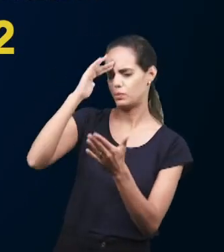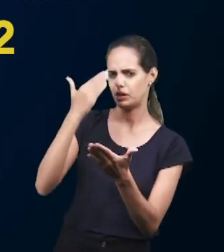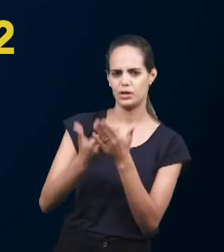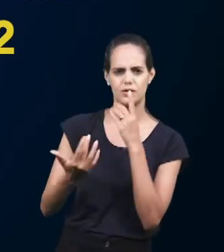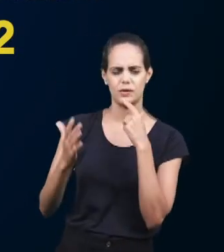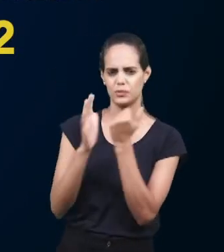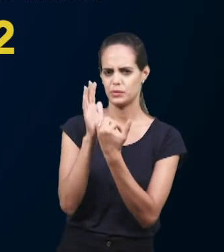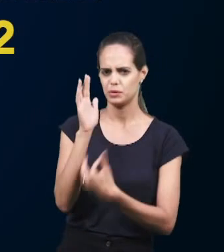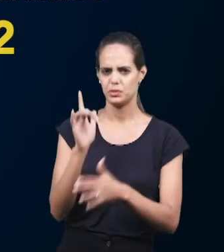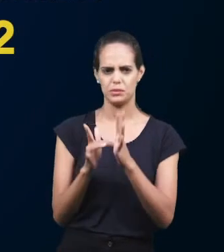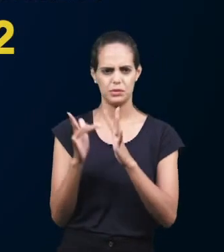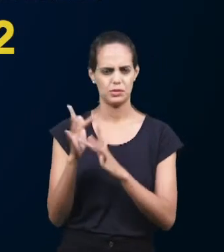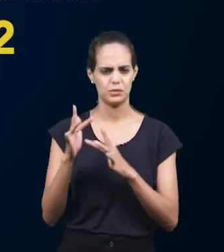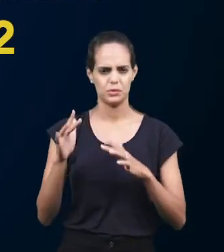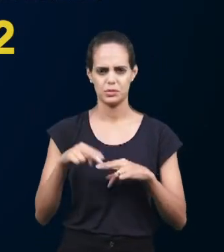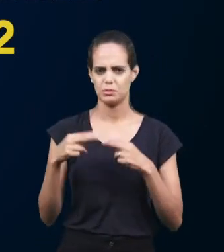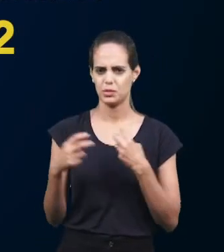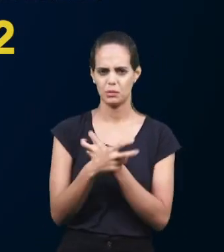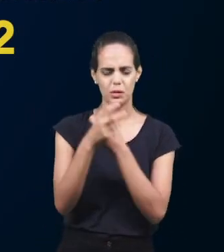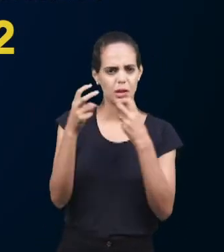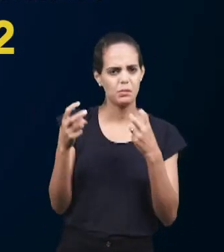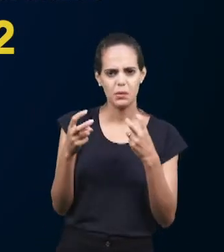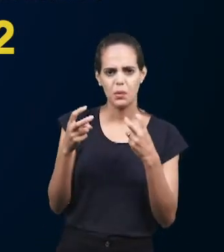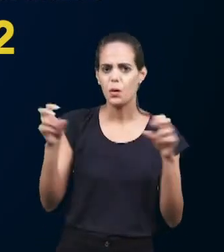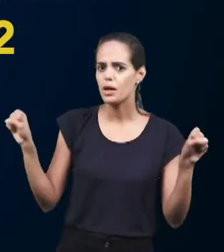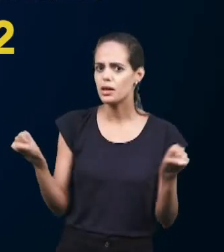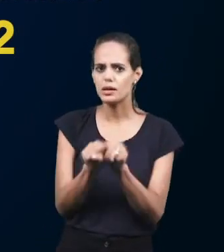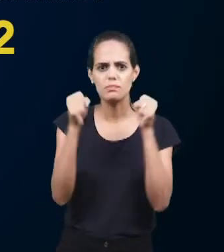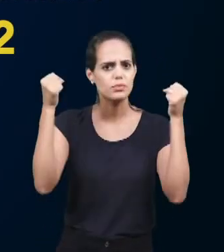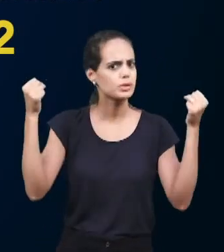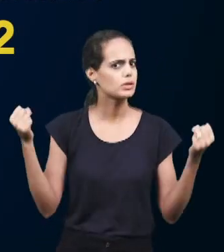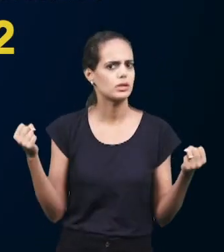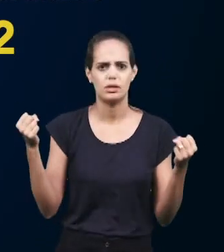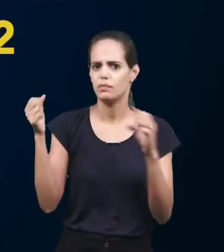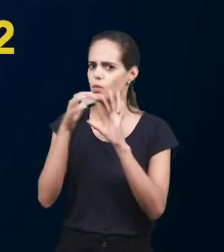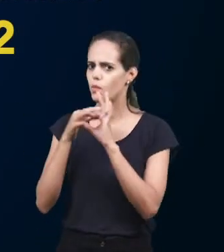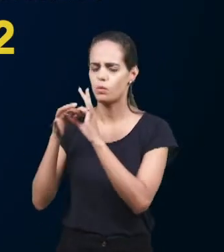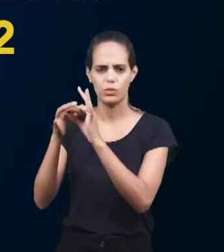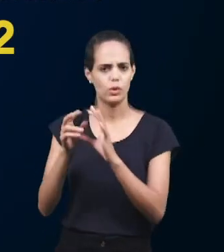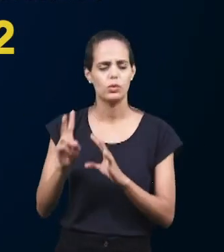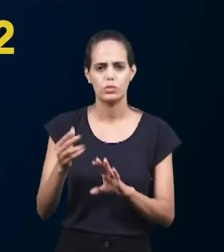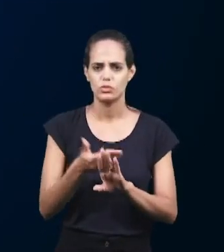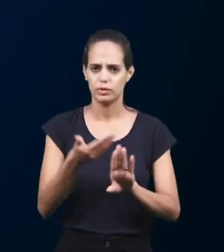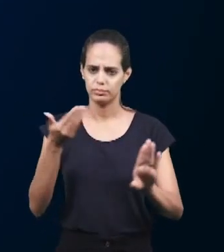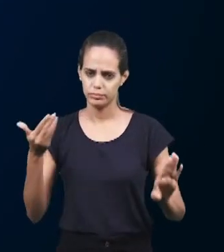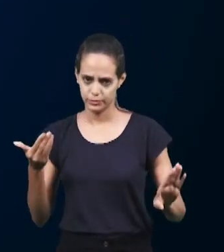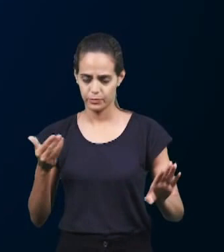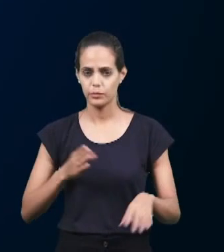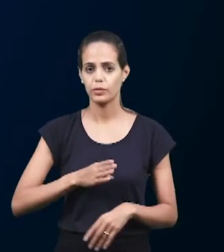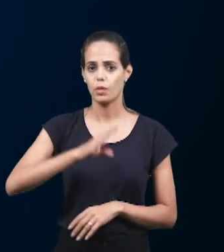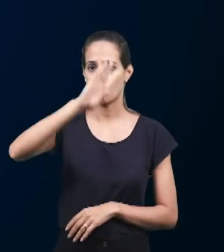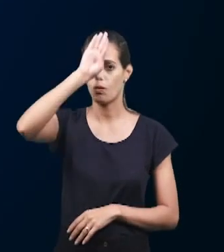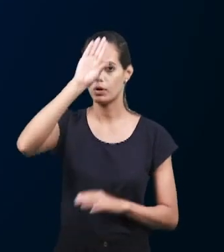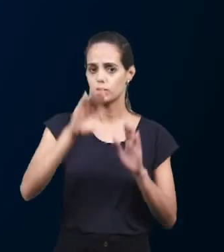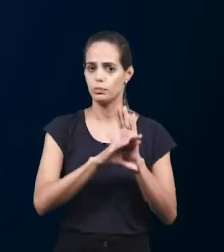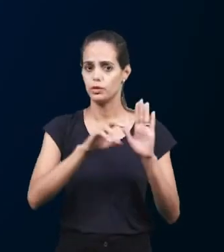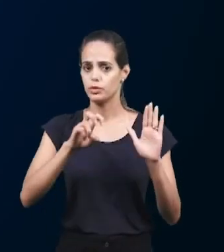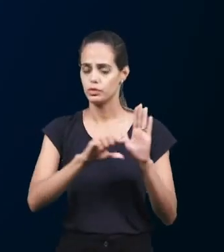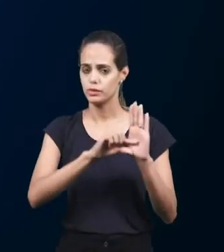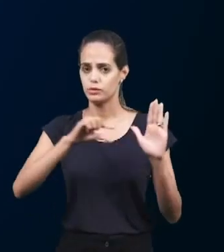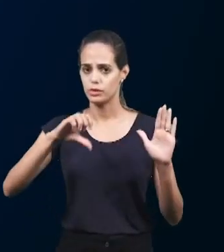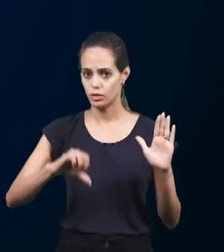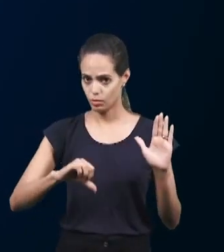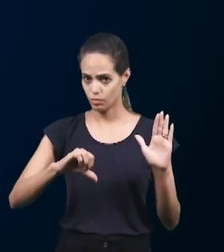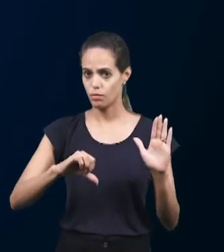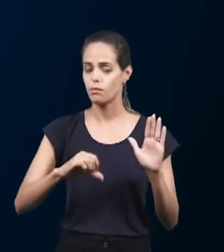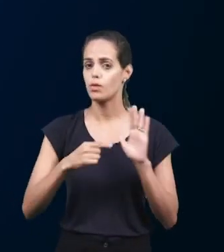sangue de Jesus através do clamor, fica impossibilitado de estar em comunhão e de andar em santificação. Em Romanos 5,19 fala: porque